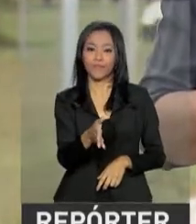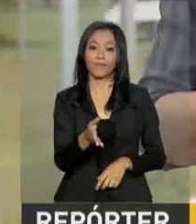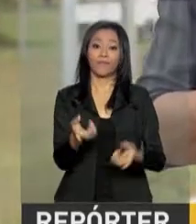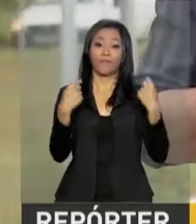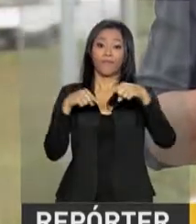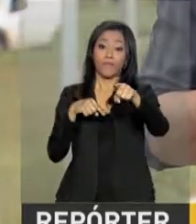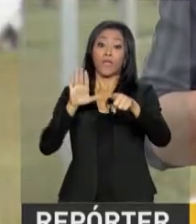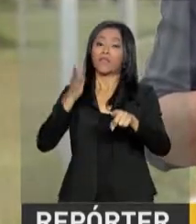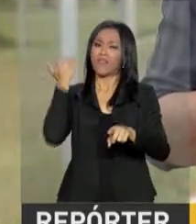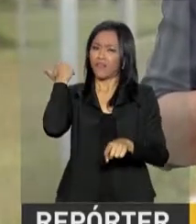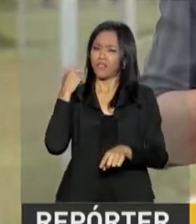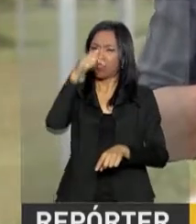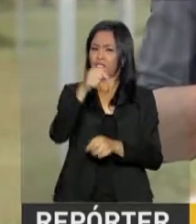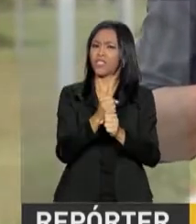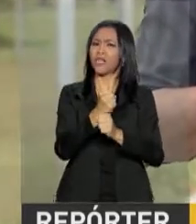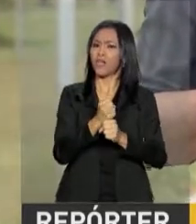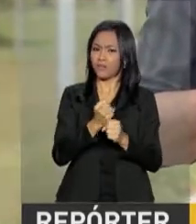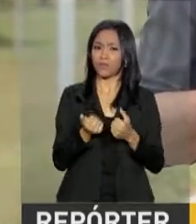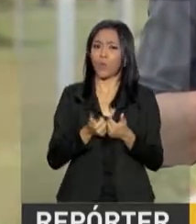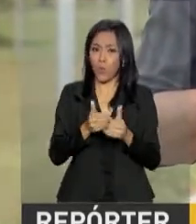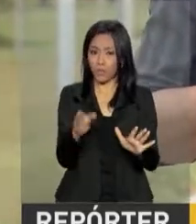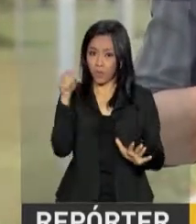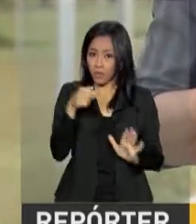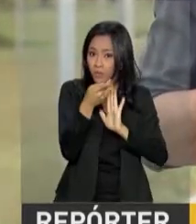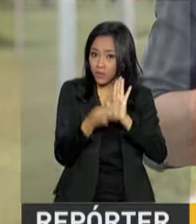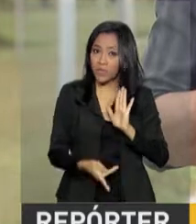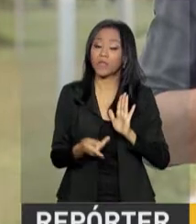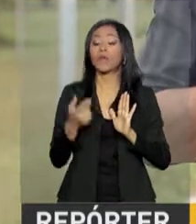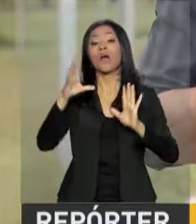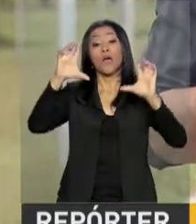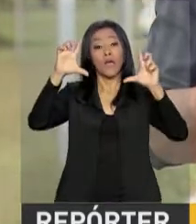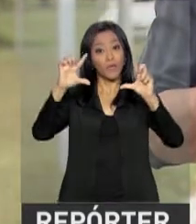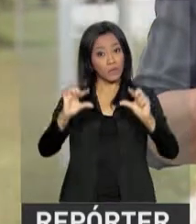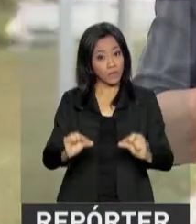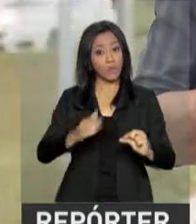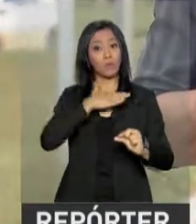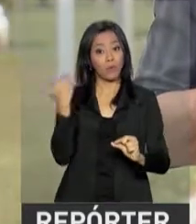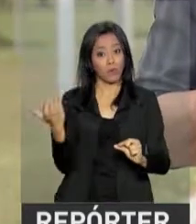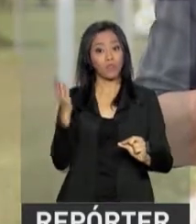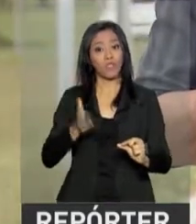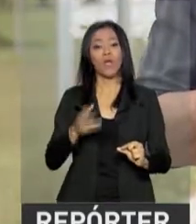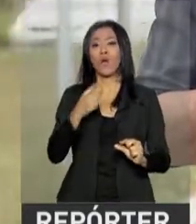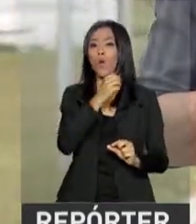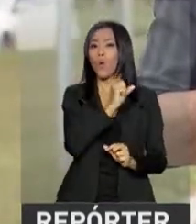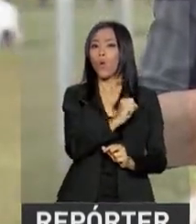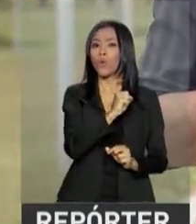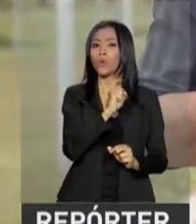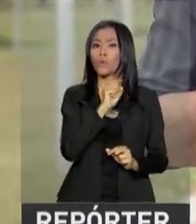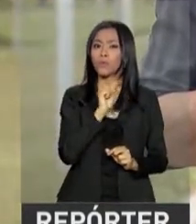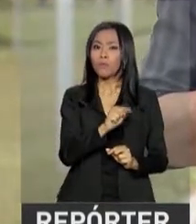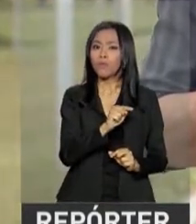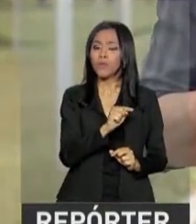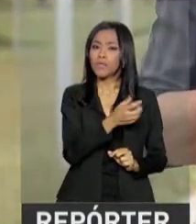rodovia começou sete anos atrás o número de mortes no trânsito vêm caindo passou de uma média de oito mil e 600 por